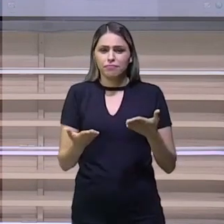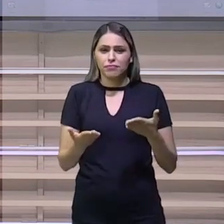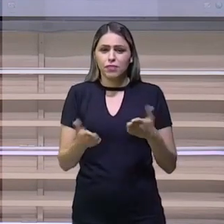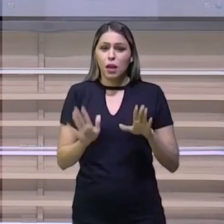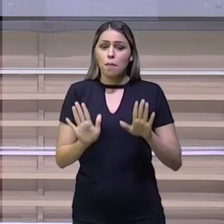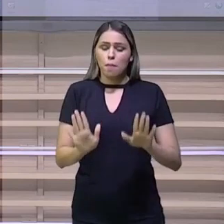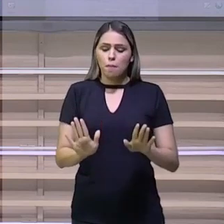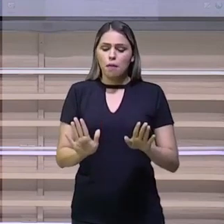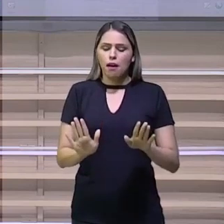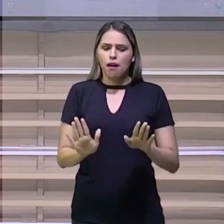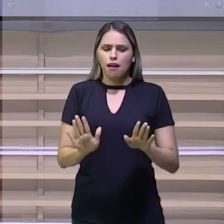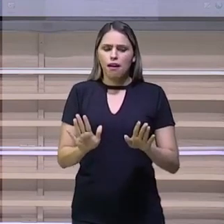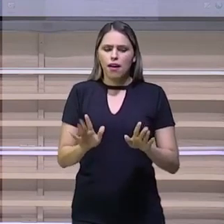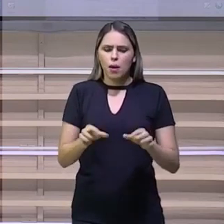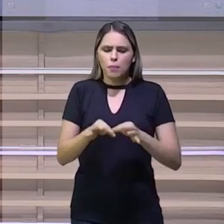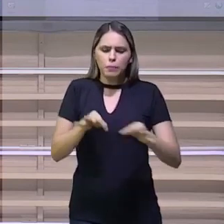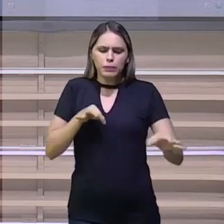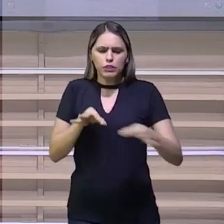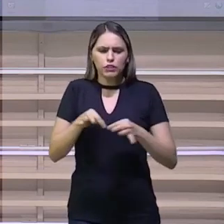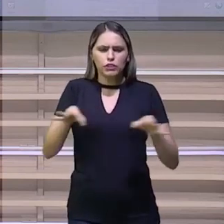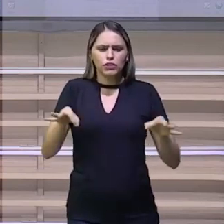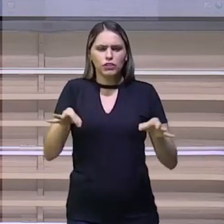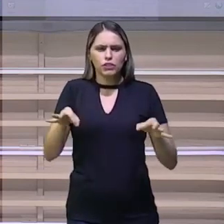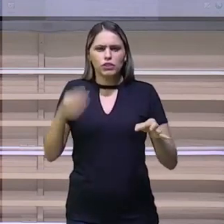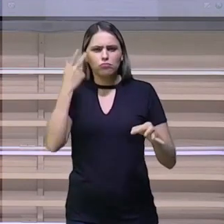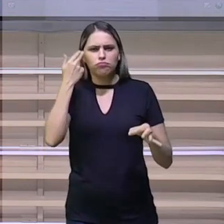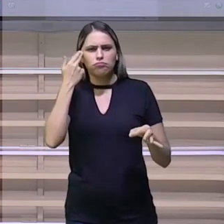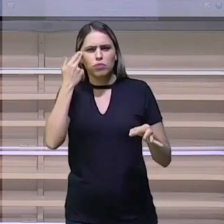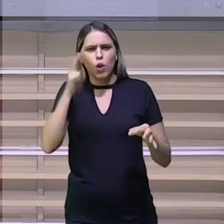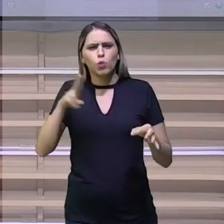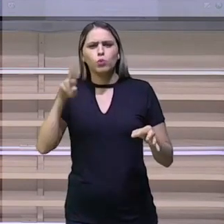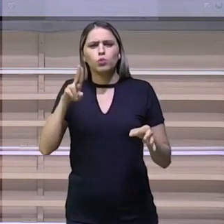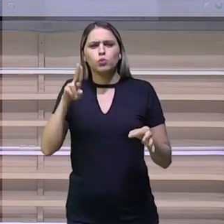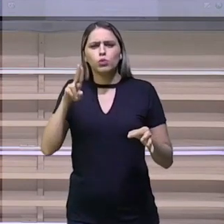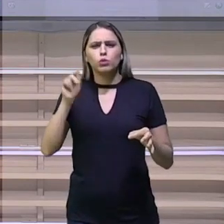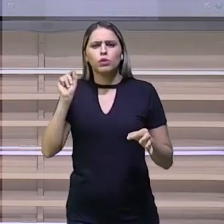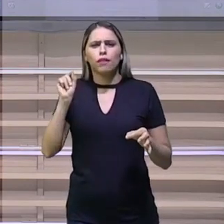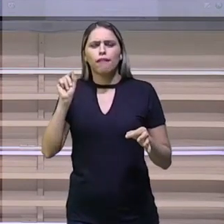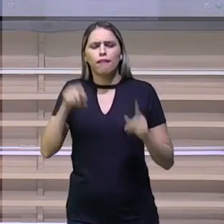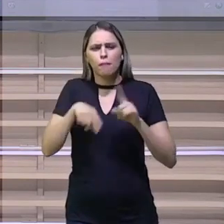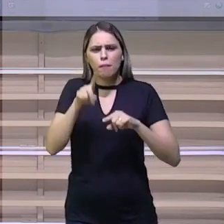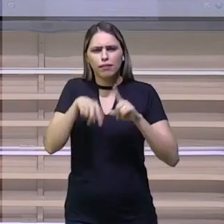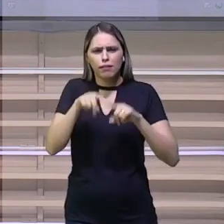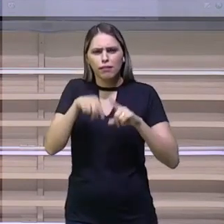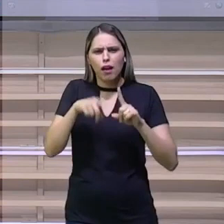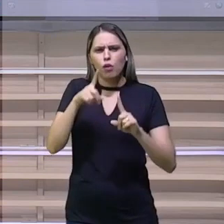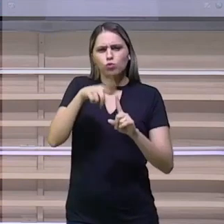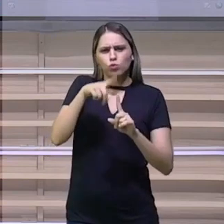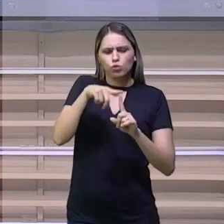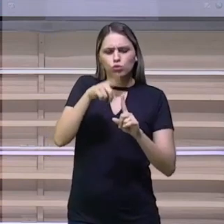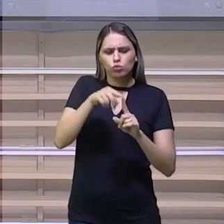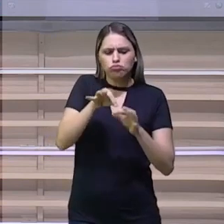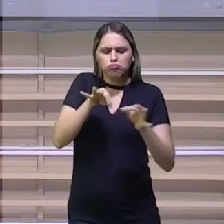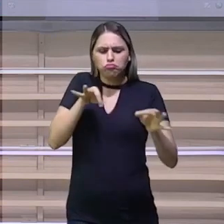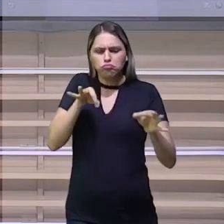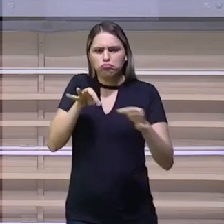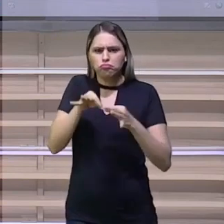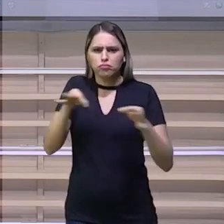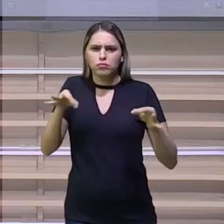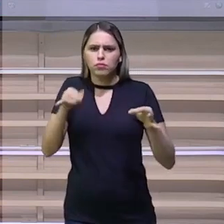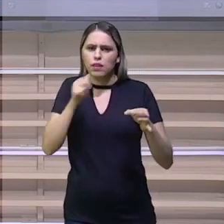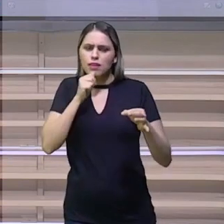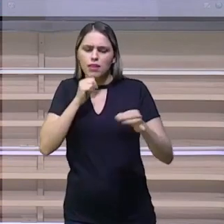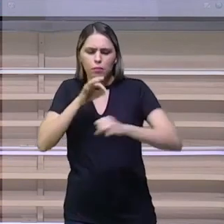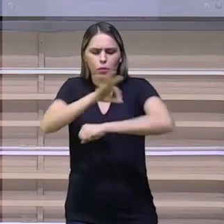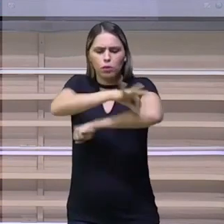outro instrumento, como a fita métrica, como régua, né? E assim por diante,